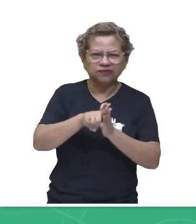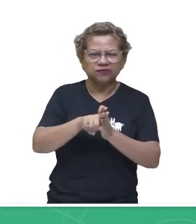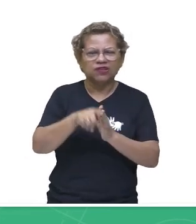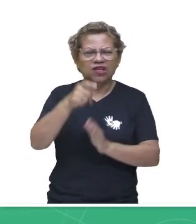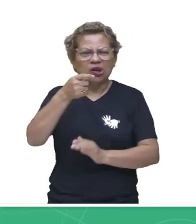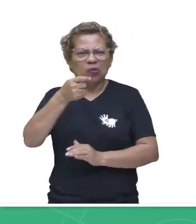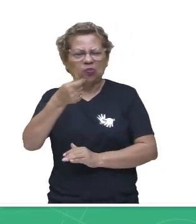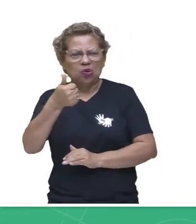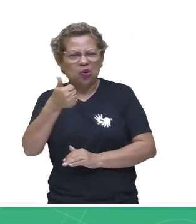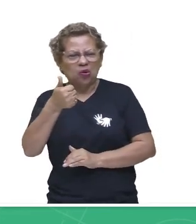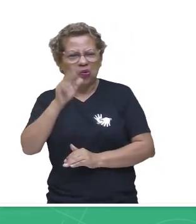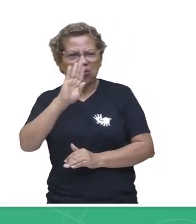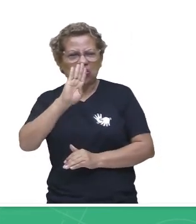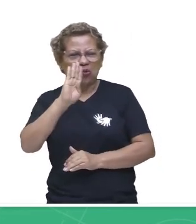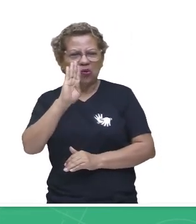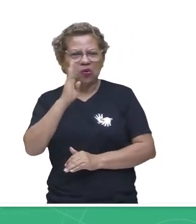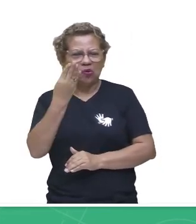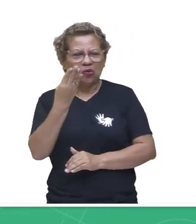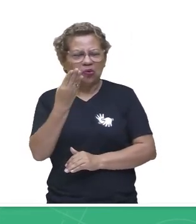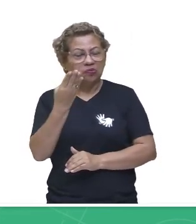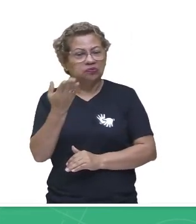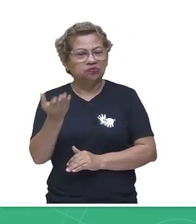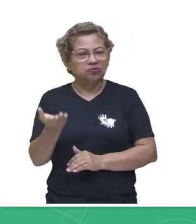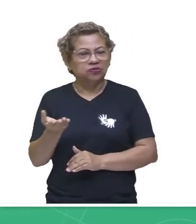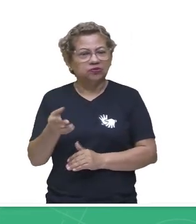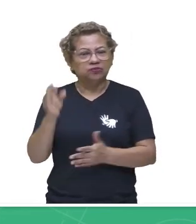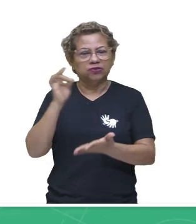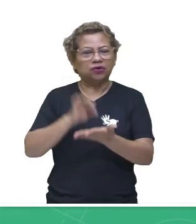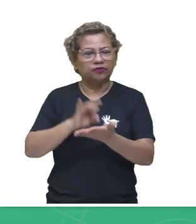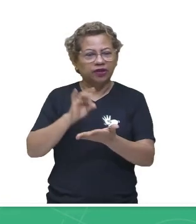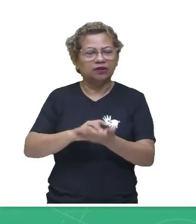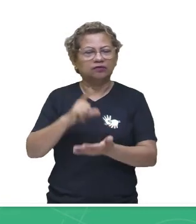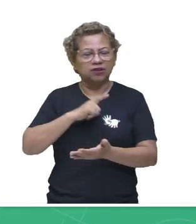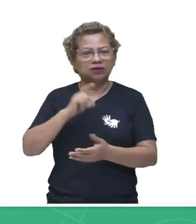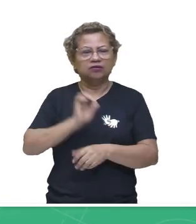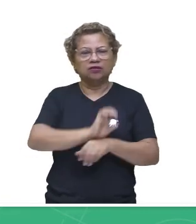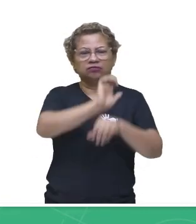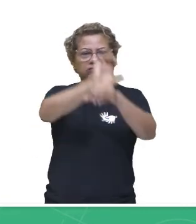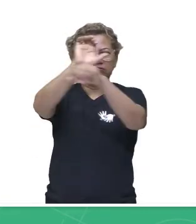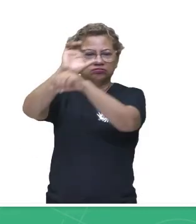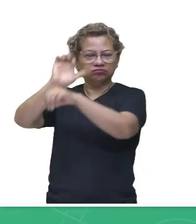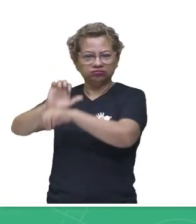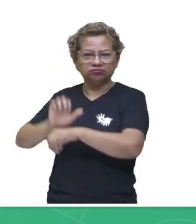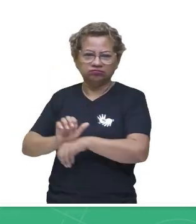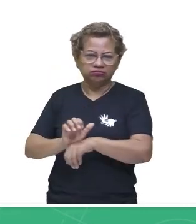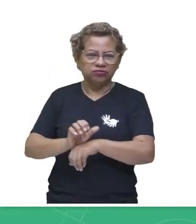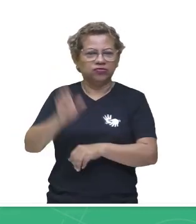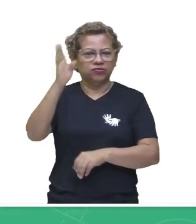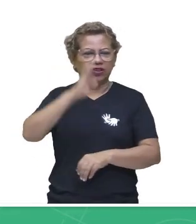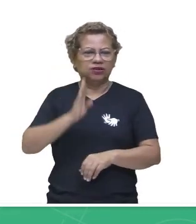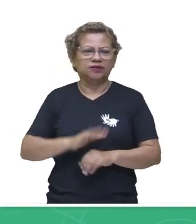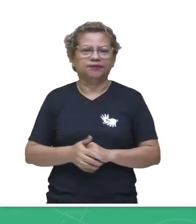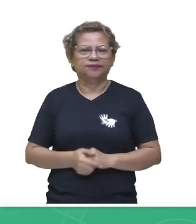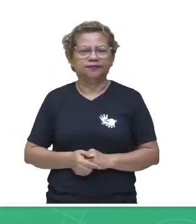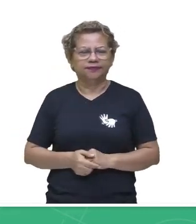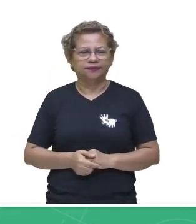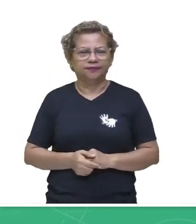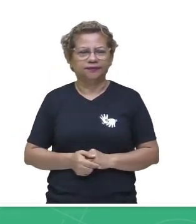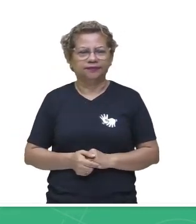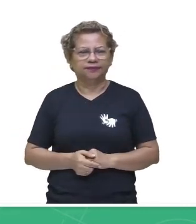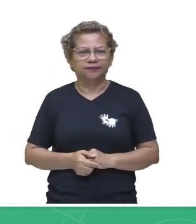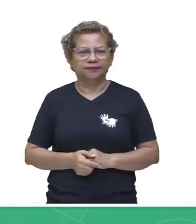viáveis na comparação com a realidade das capitais urbanas brasileiras.